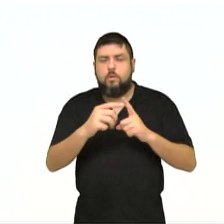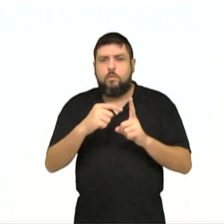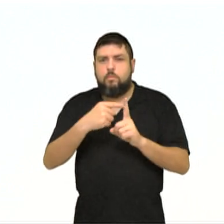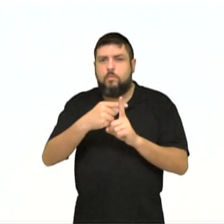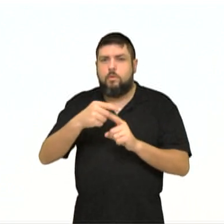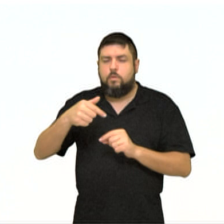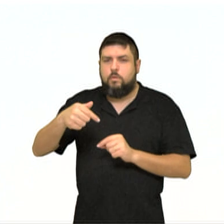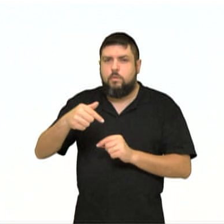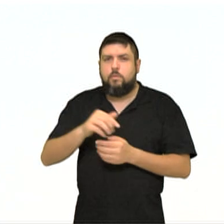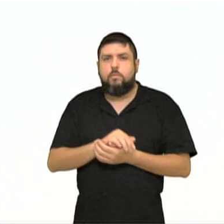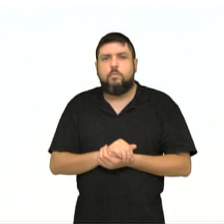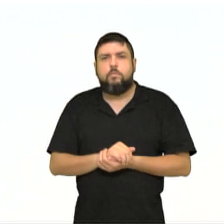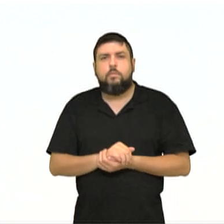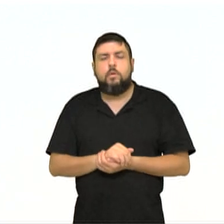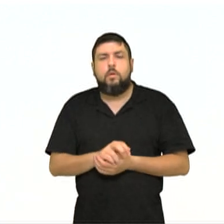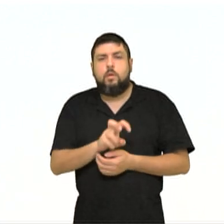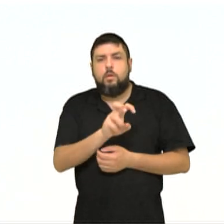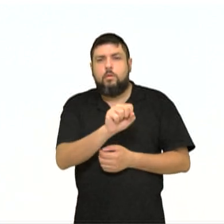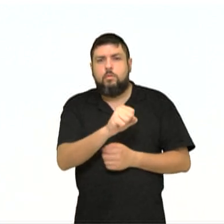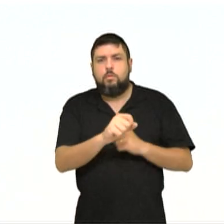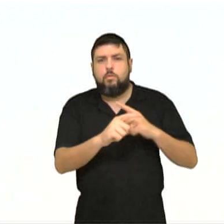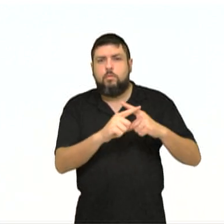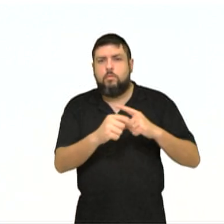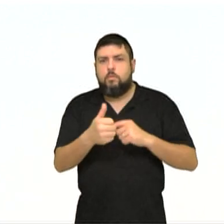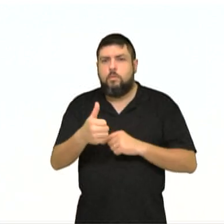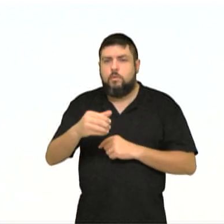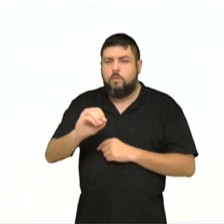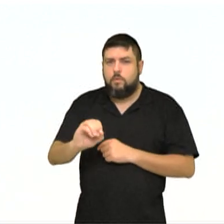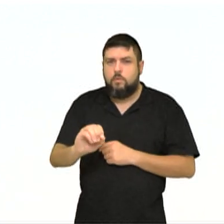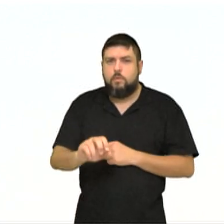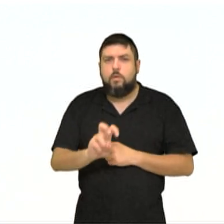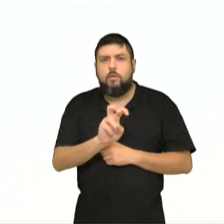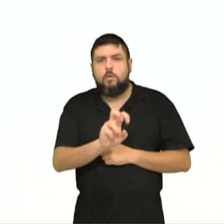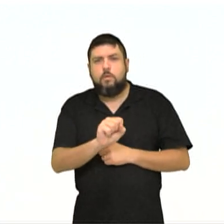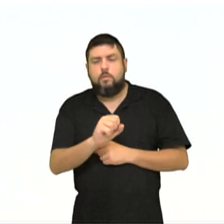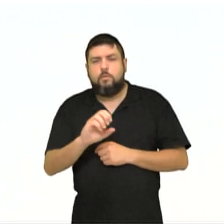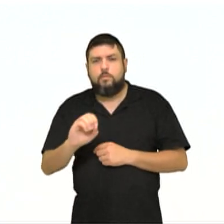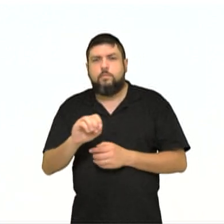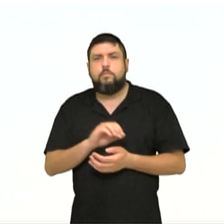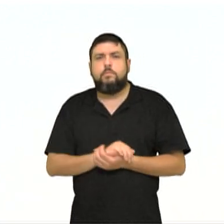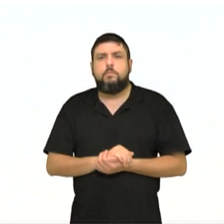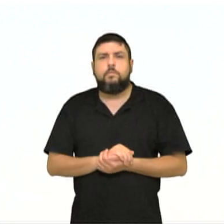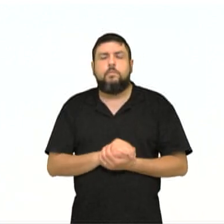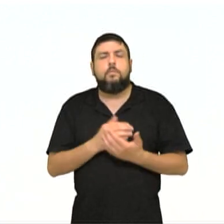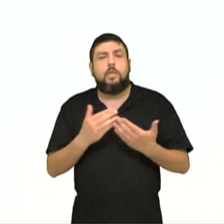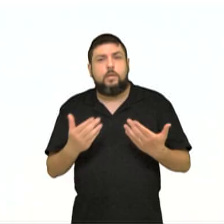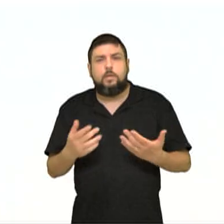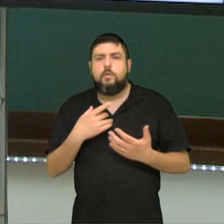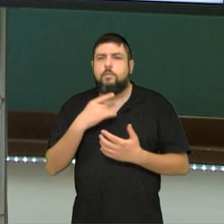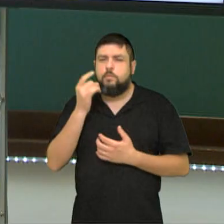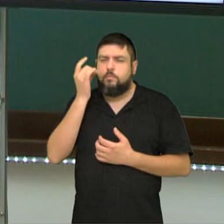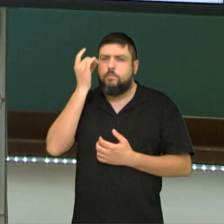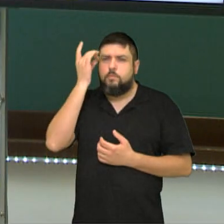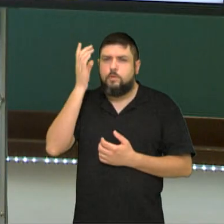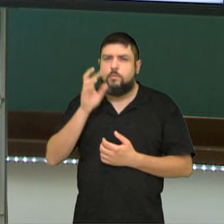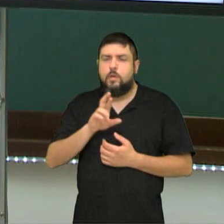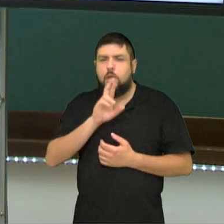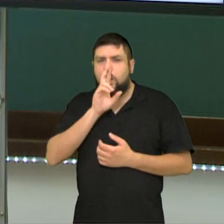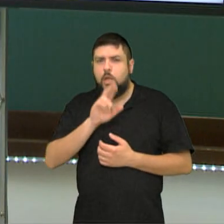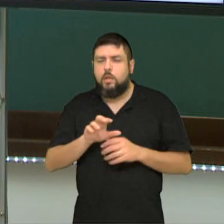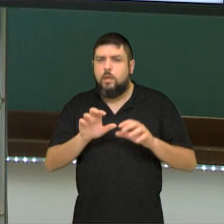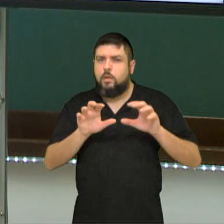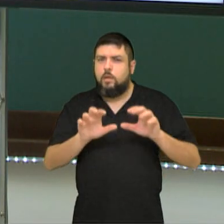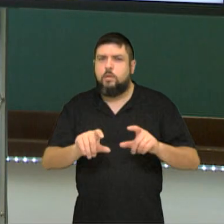3 mais 7 é 10, 58 vezes 10, 580. Então, bem mais fácil resolver assim do que